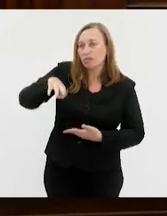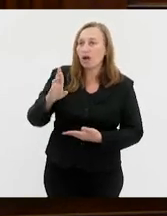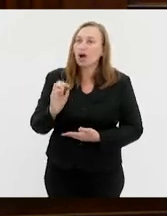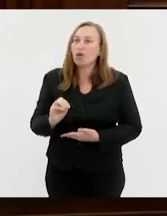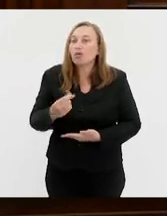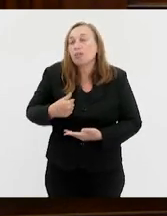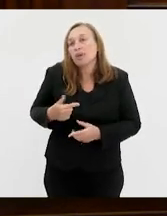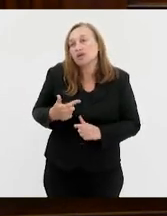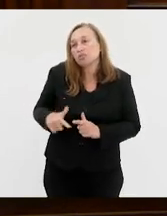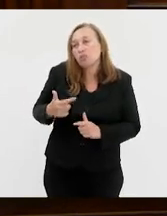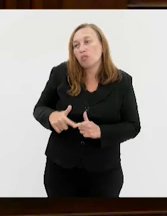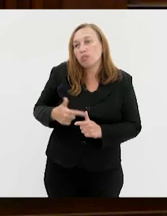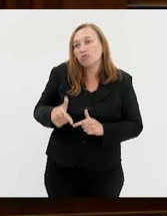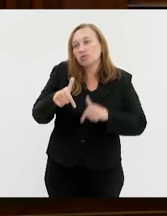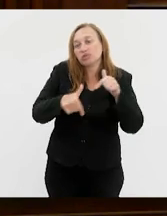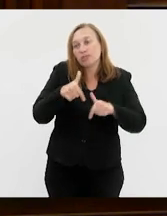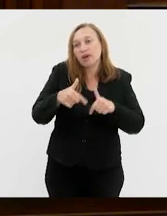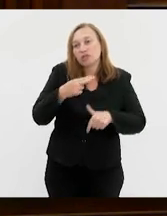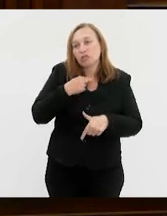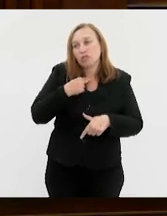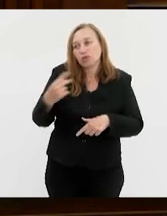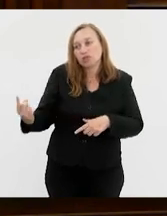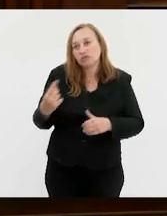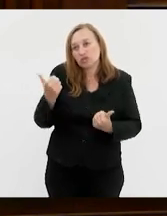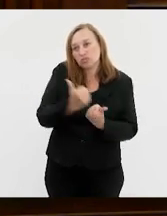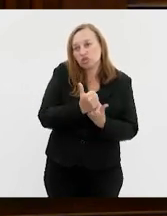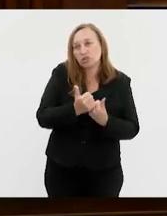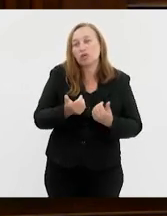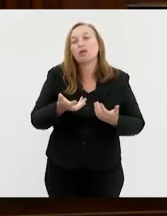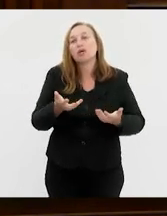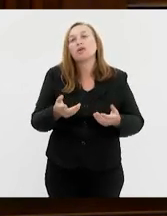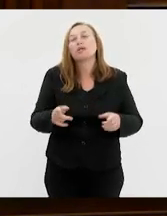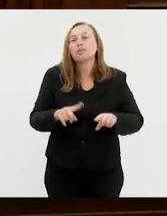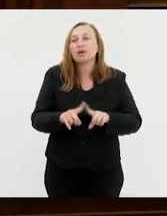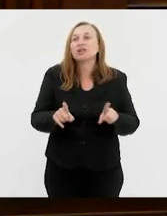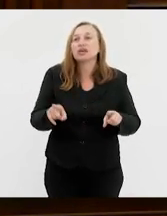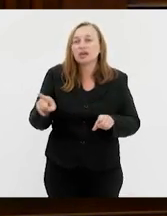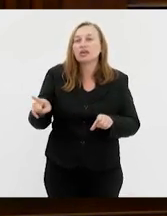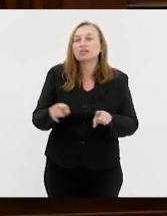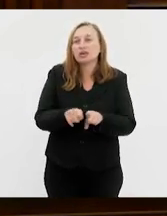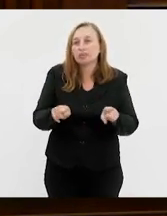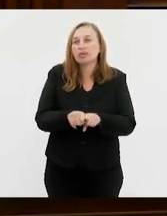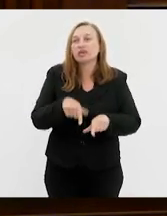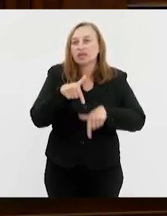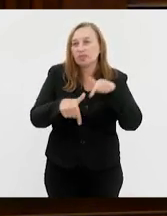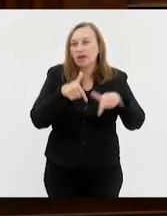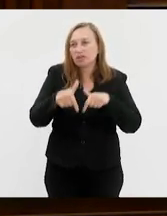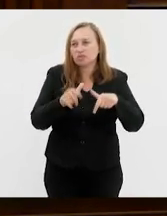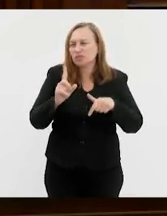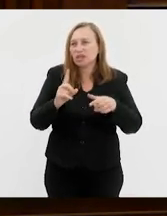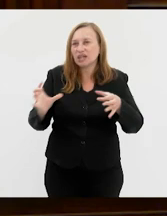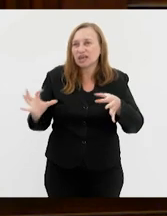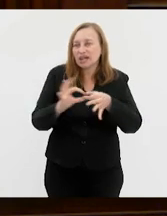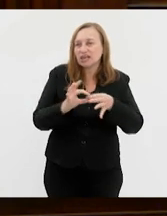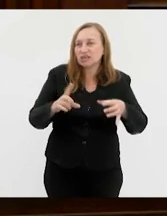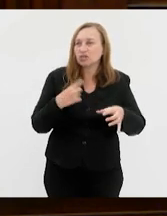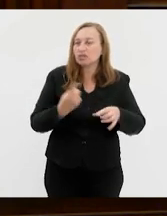problemas dele do trabalho, ela não pôde vir substituir. O Quinha também foi um que trabalhou, não era muito ligado a nós não, mas